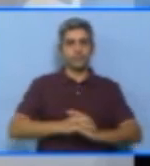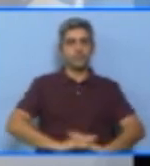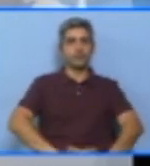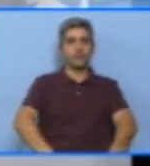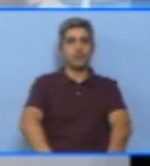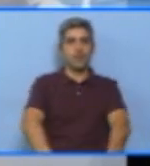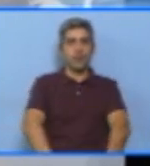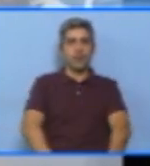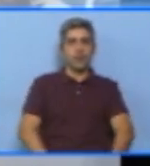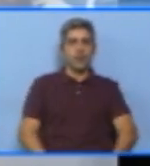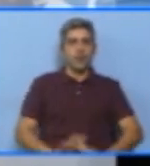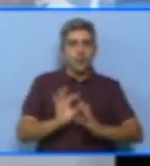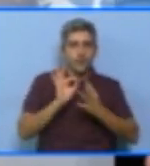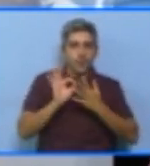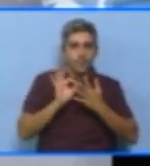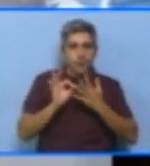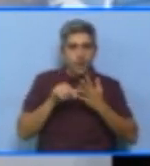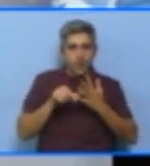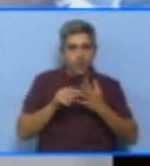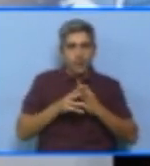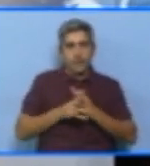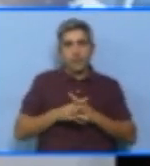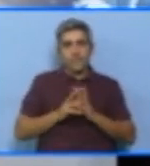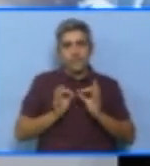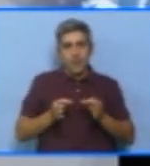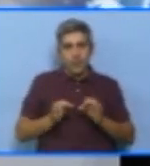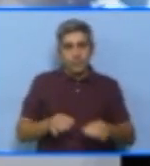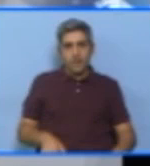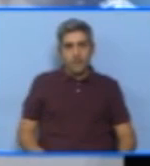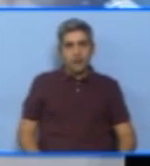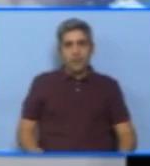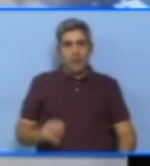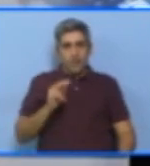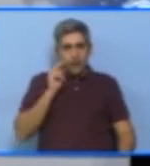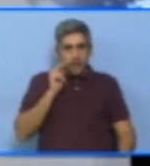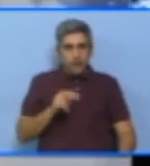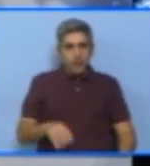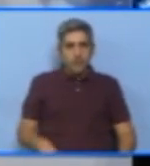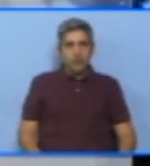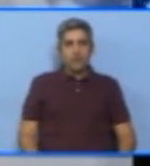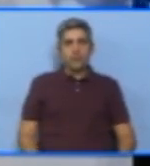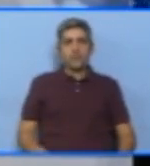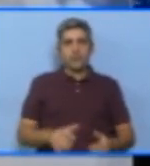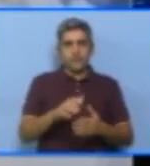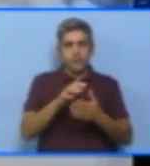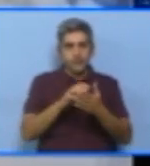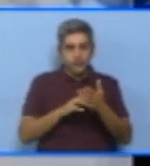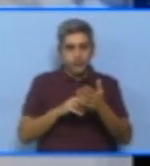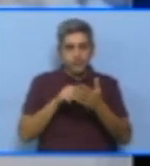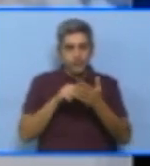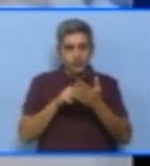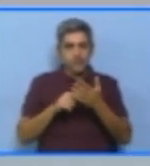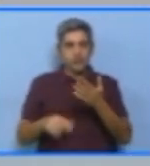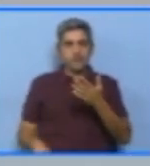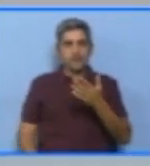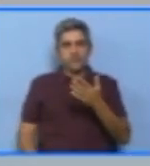mais no seu pormenor, porque acho que vale a pena olhar para o texto em si.